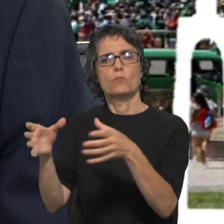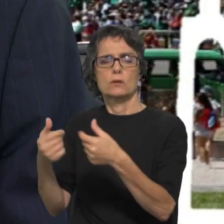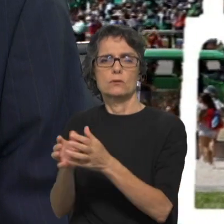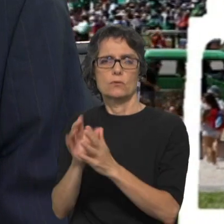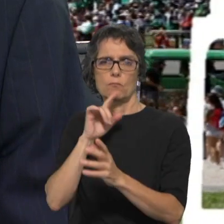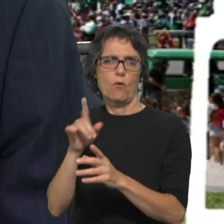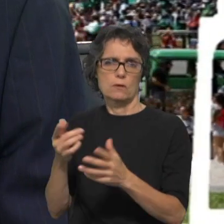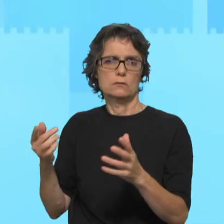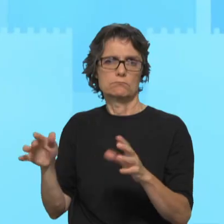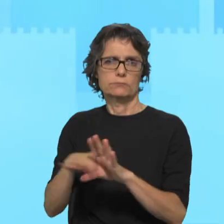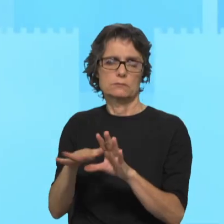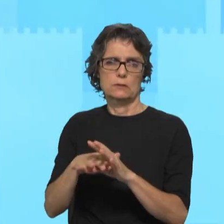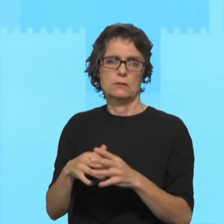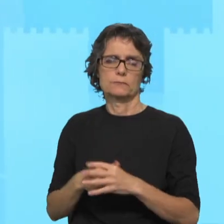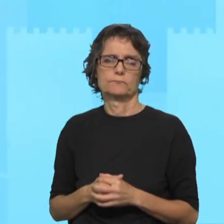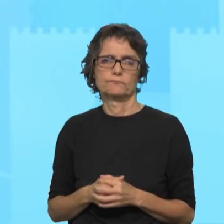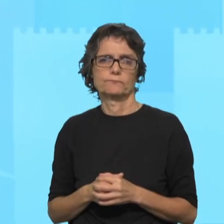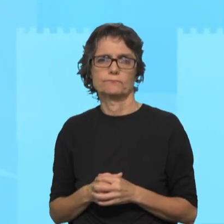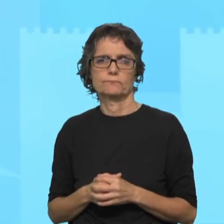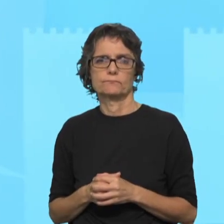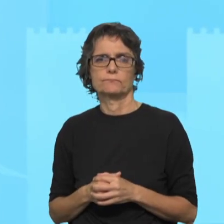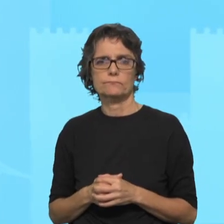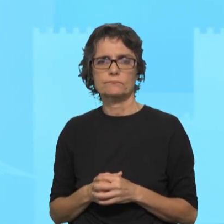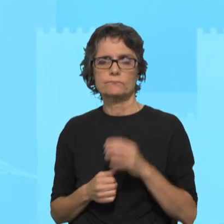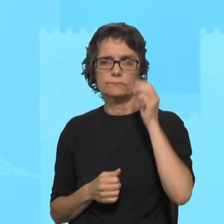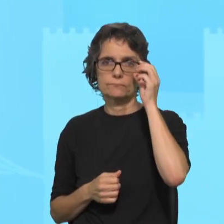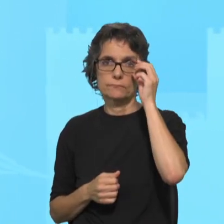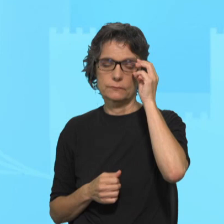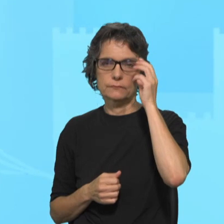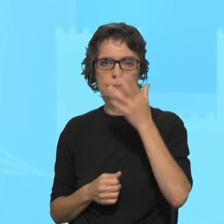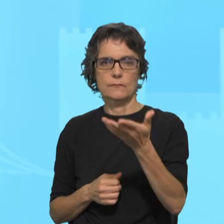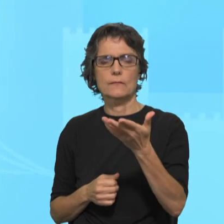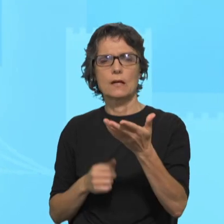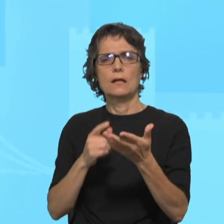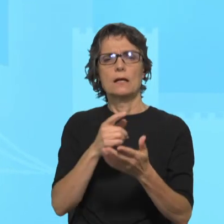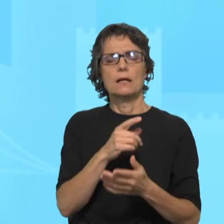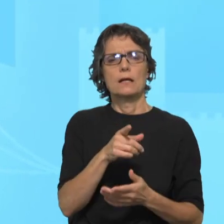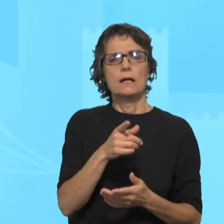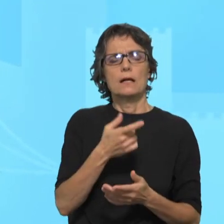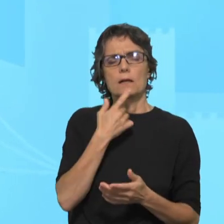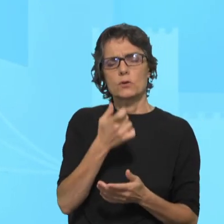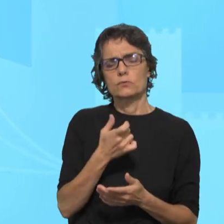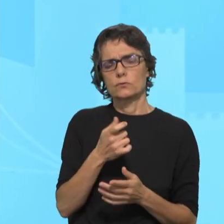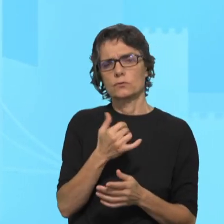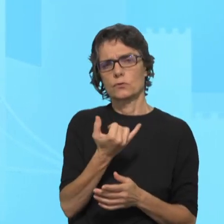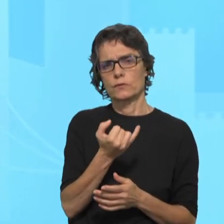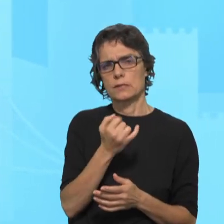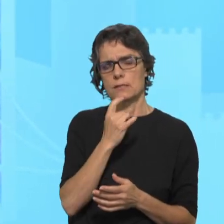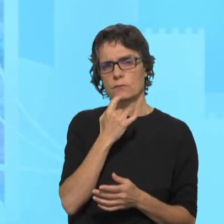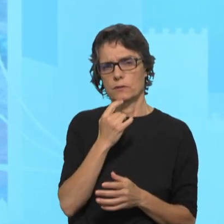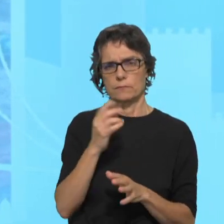portuguesa. Muito bem. Arida Almeida Carvalho, a 50 anos de distância do 25 de Abril, podemos dizer que temos uma